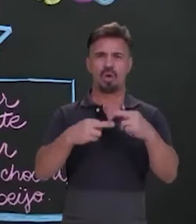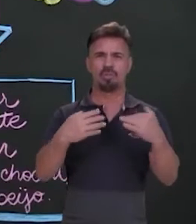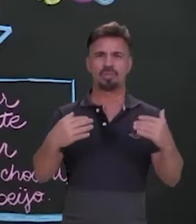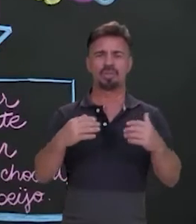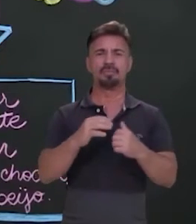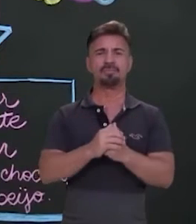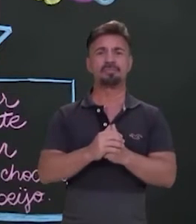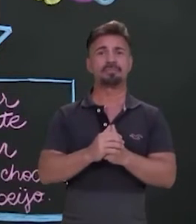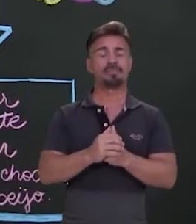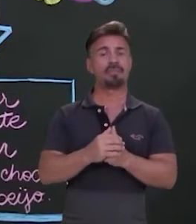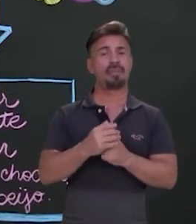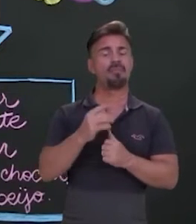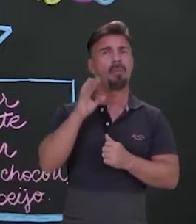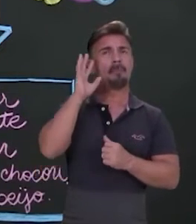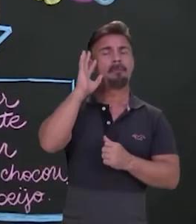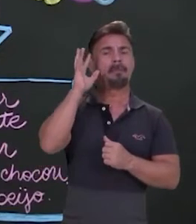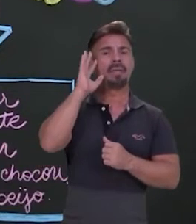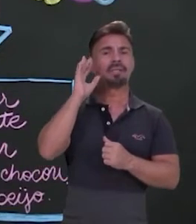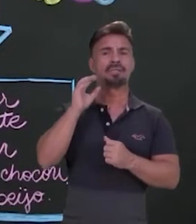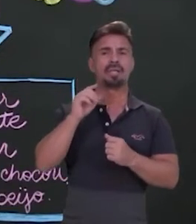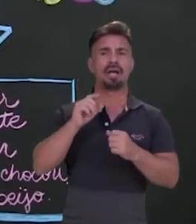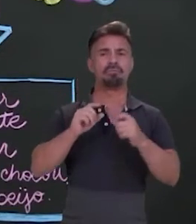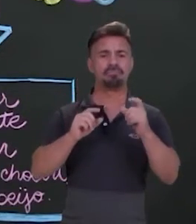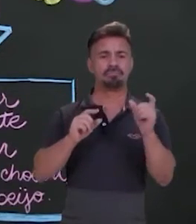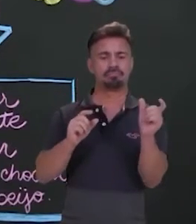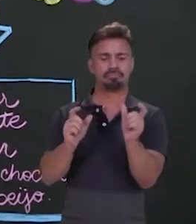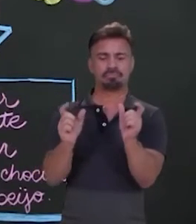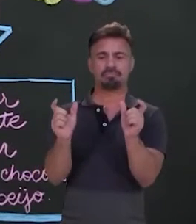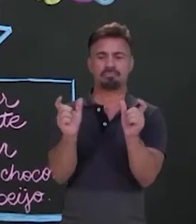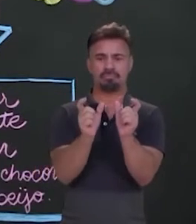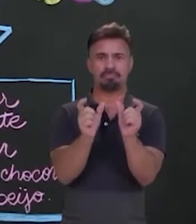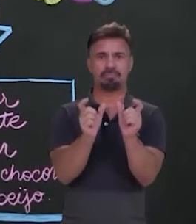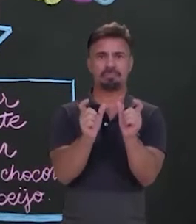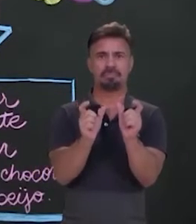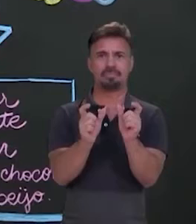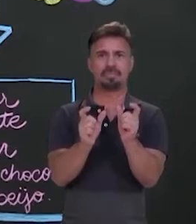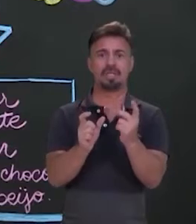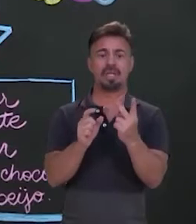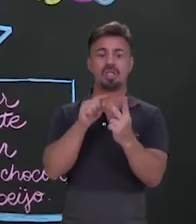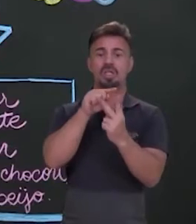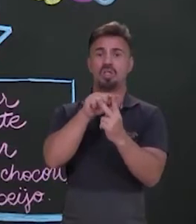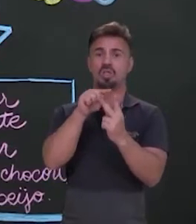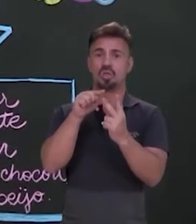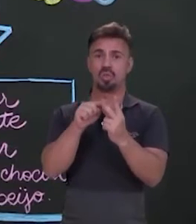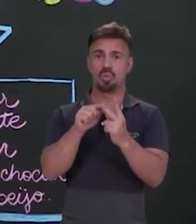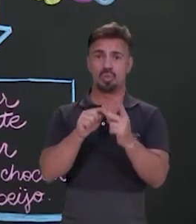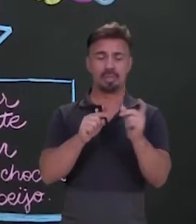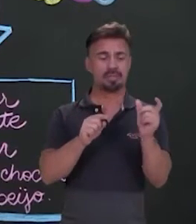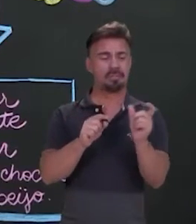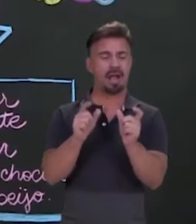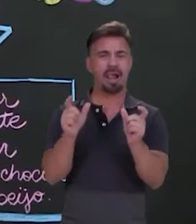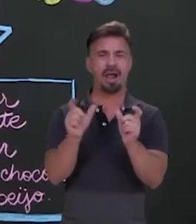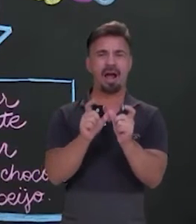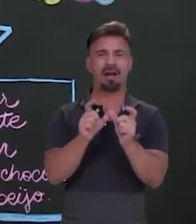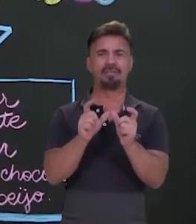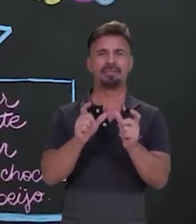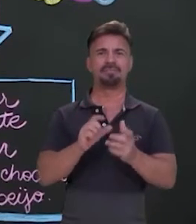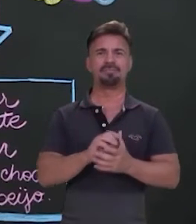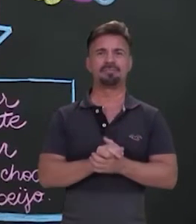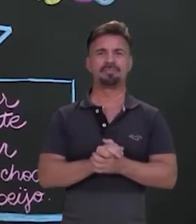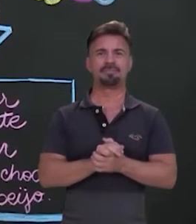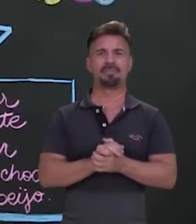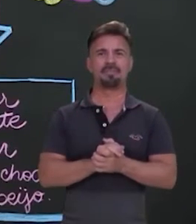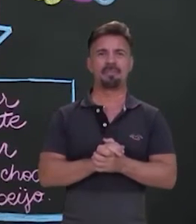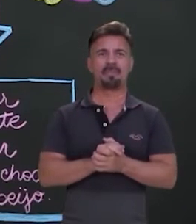estrutura? Então vamos pensar no caso da aglutinação, que eu tenho duas palavras, vamos imaginar que cada um desses bloquinhos aqui representa